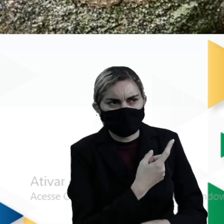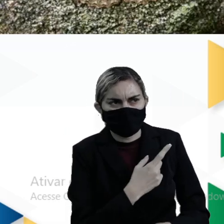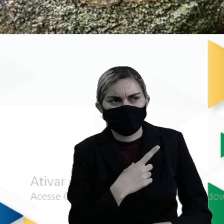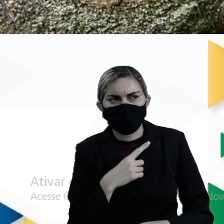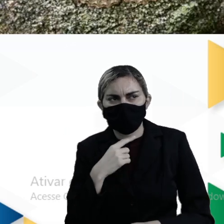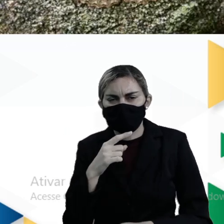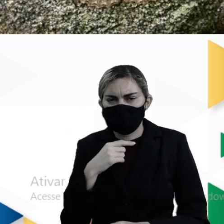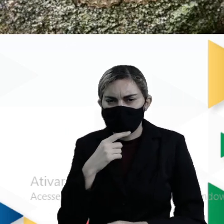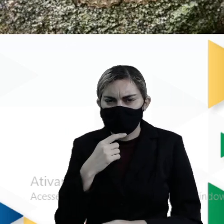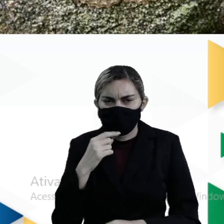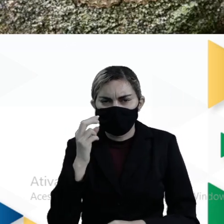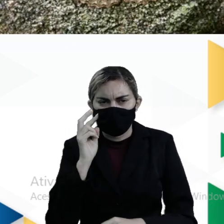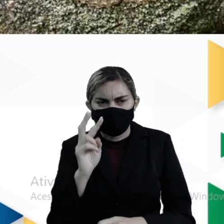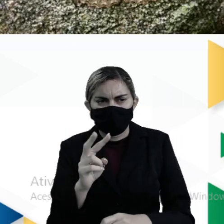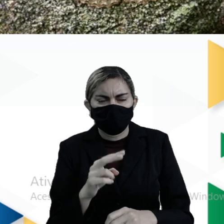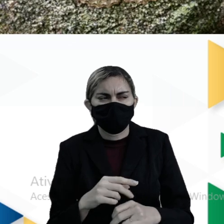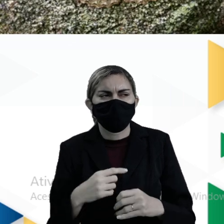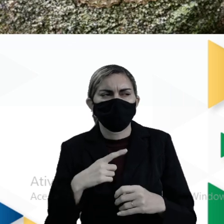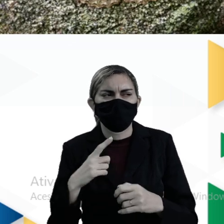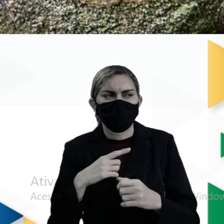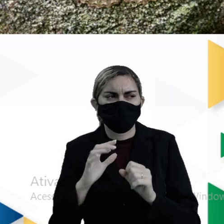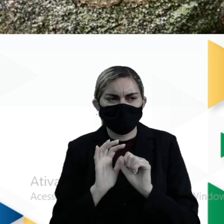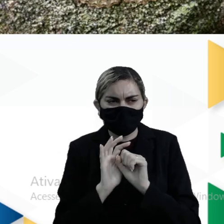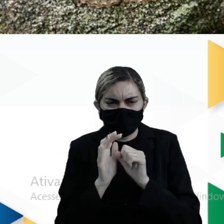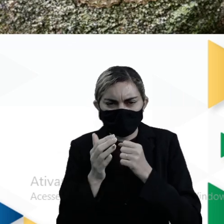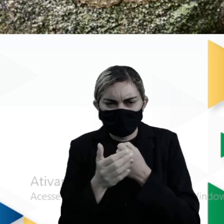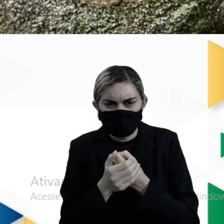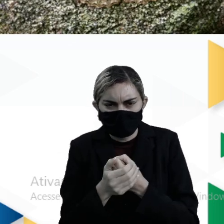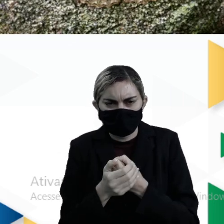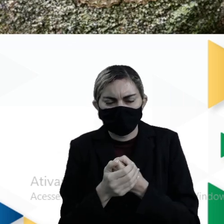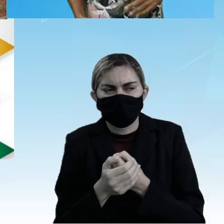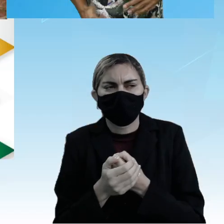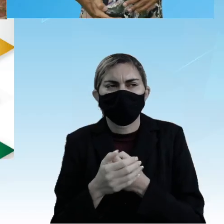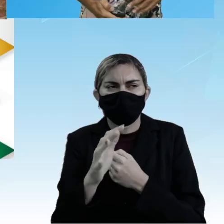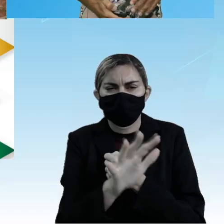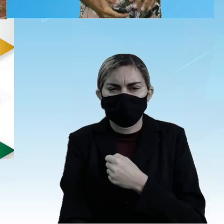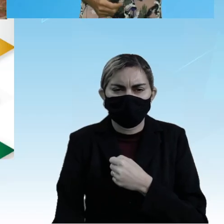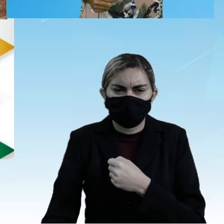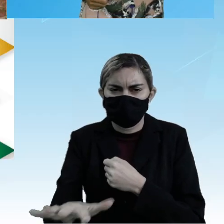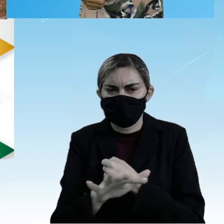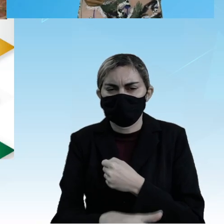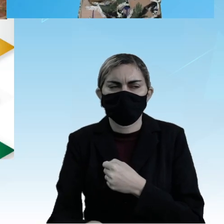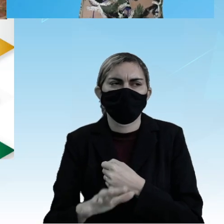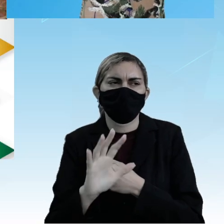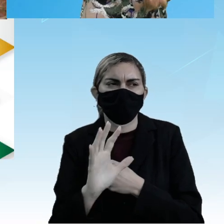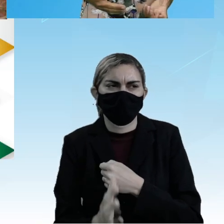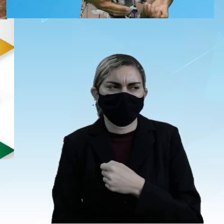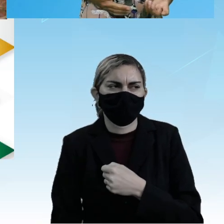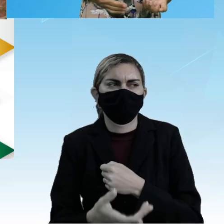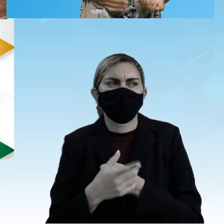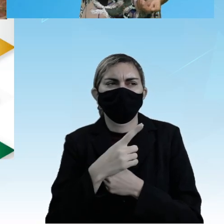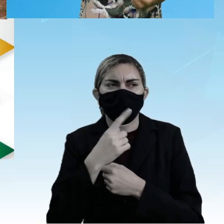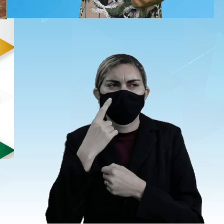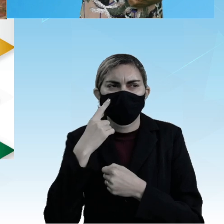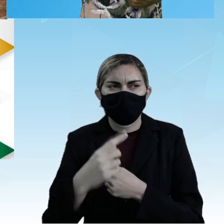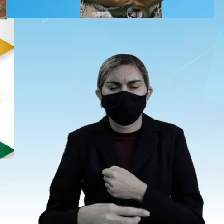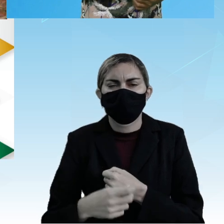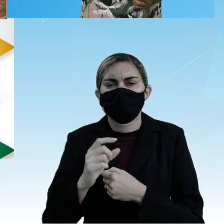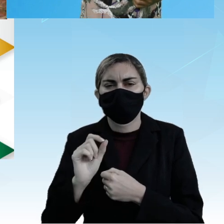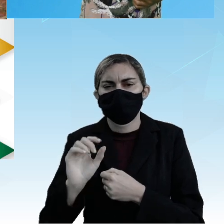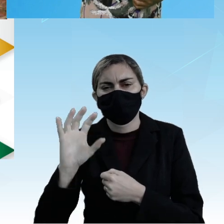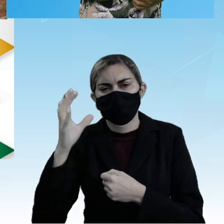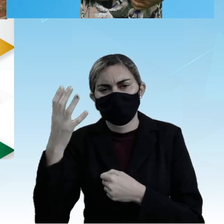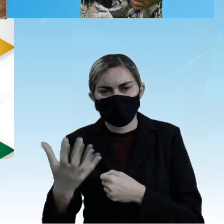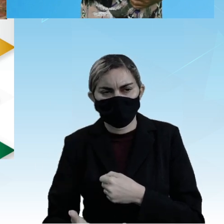não conseguir enxergar ela, é porque ela está se assemelhando ao meio ambiente. Já o mimetismo, o que é que acontece?